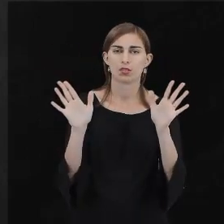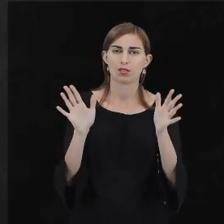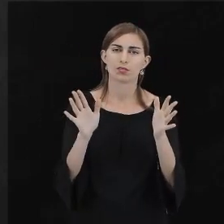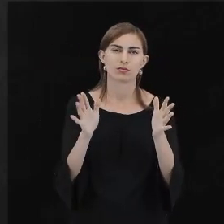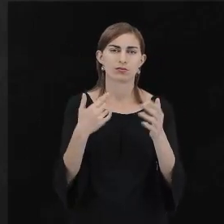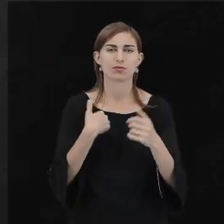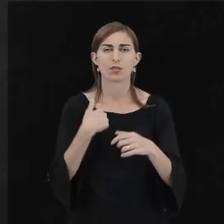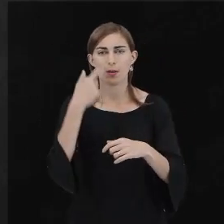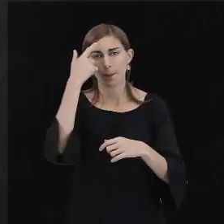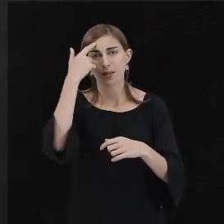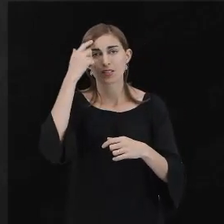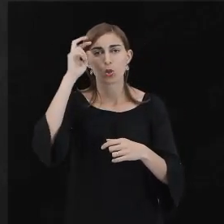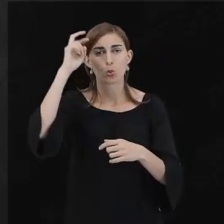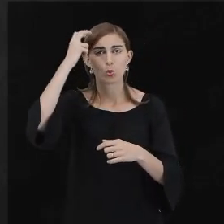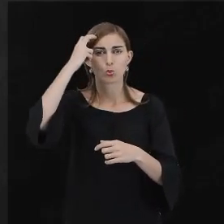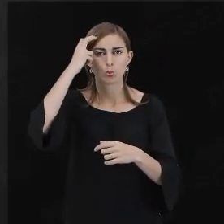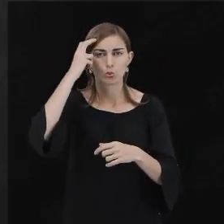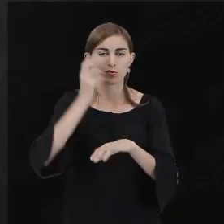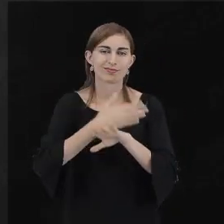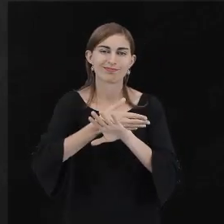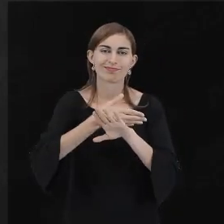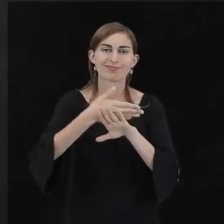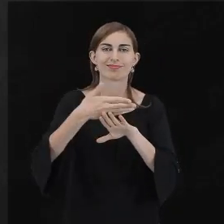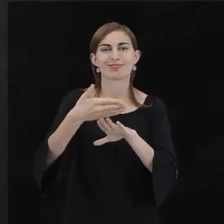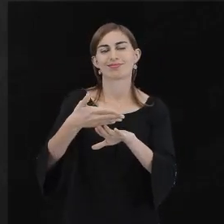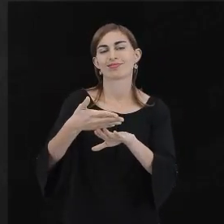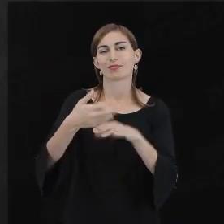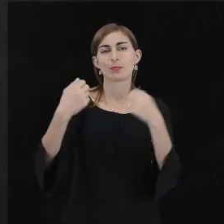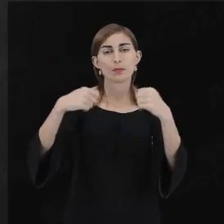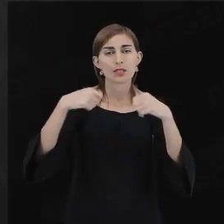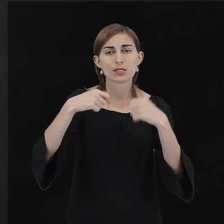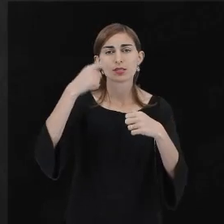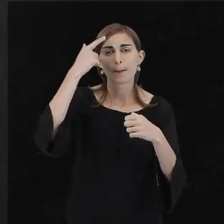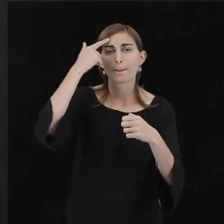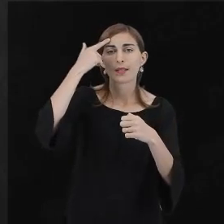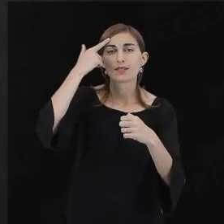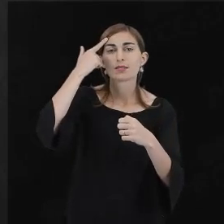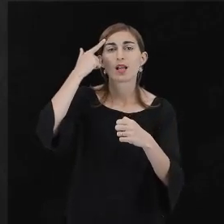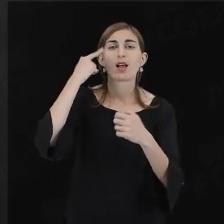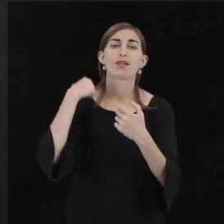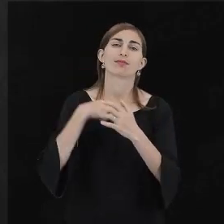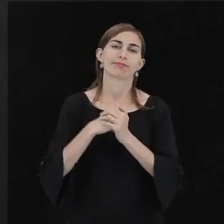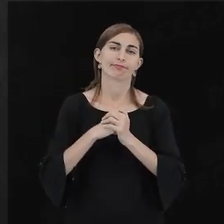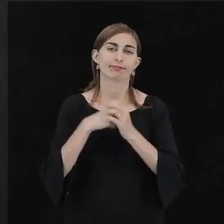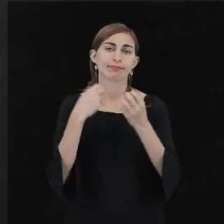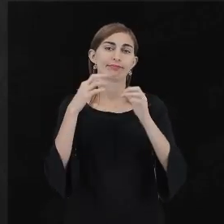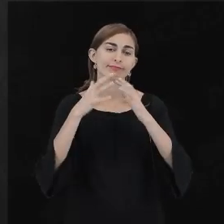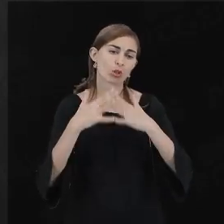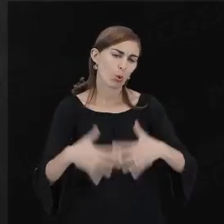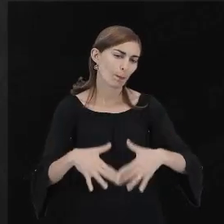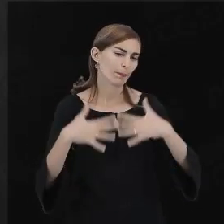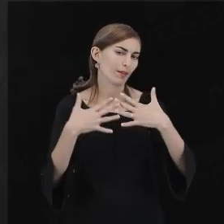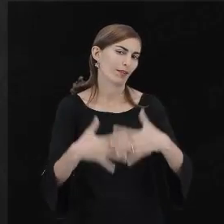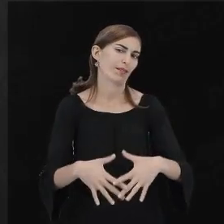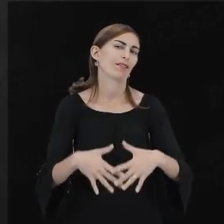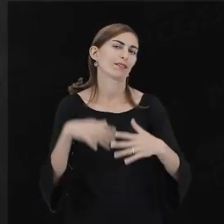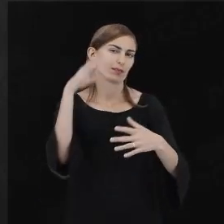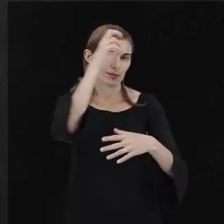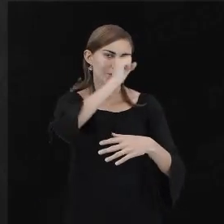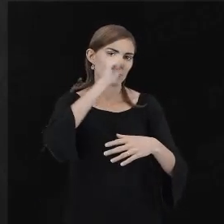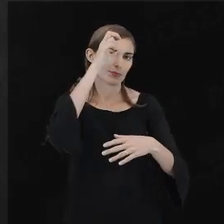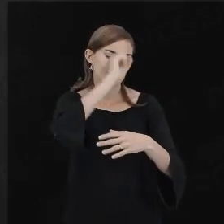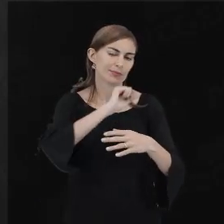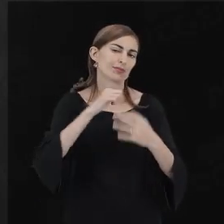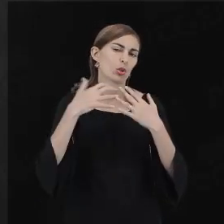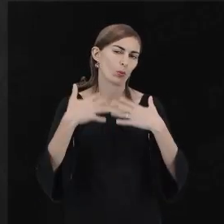diz, que existe uma cultura que precisa ser repensada. É um fenômeno complexo, a aprendizagem é um